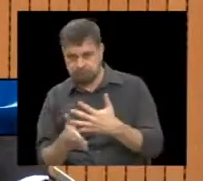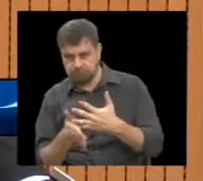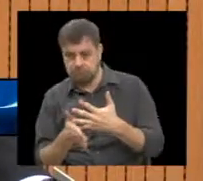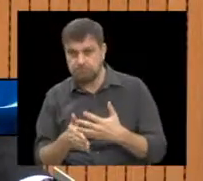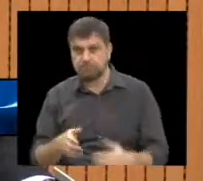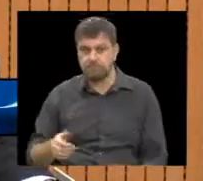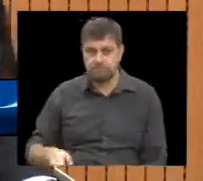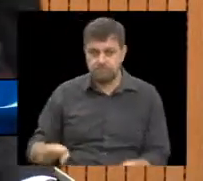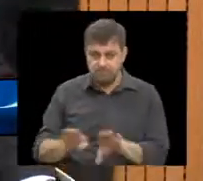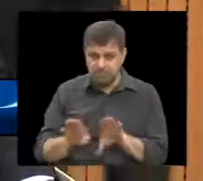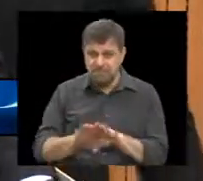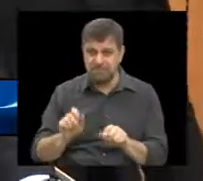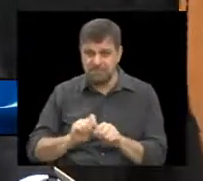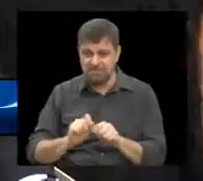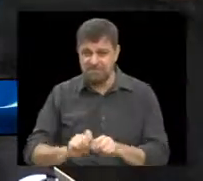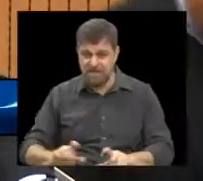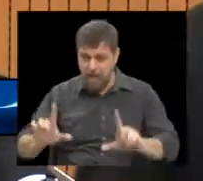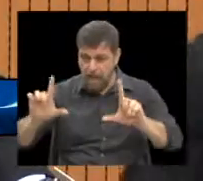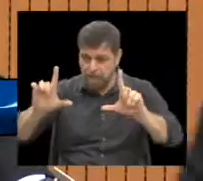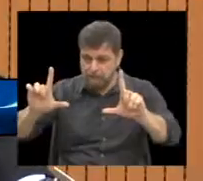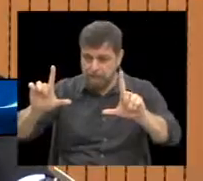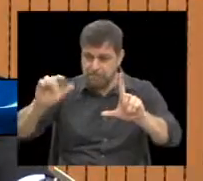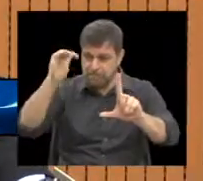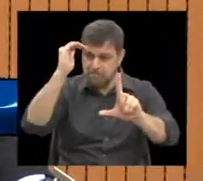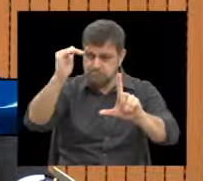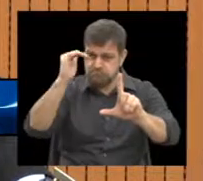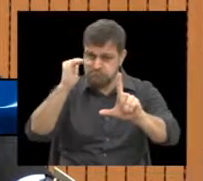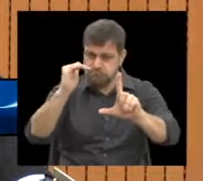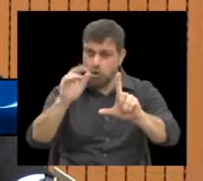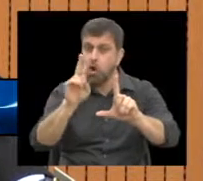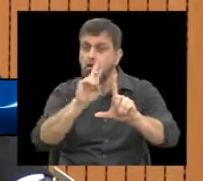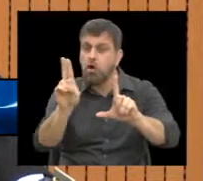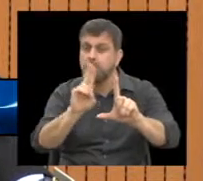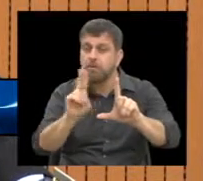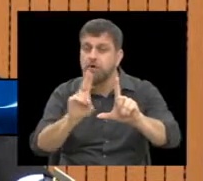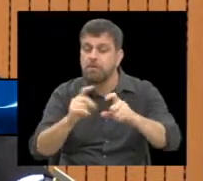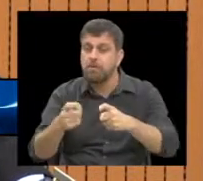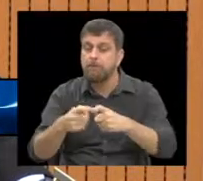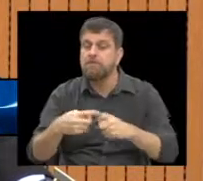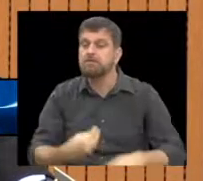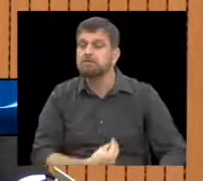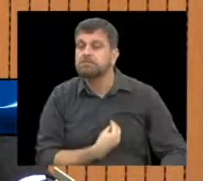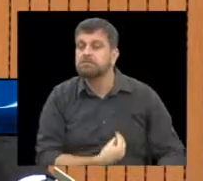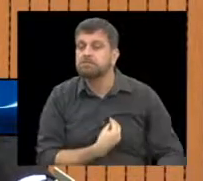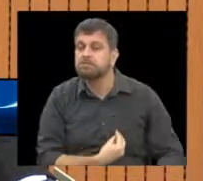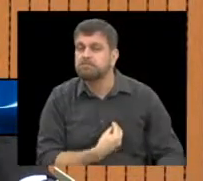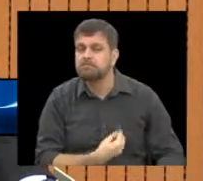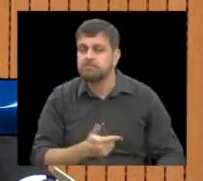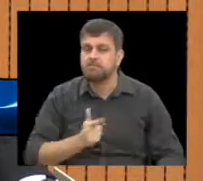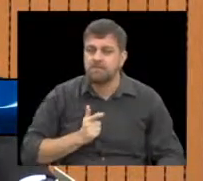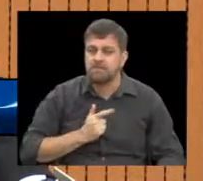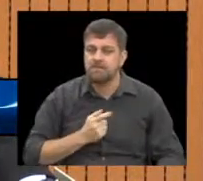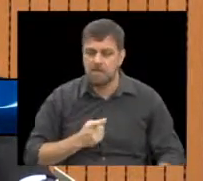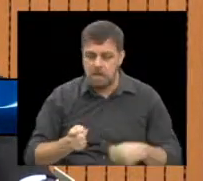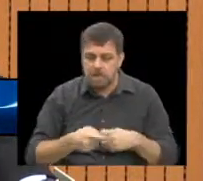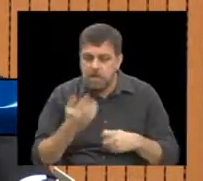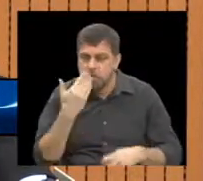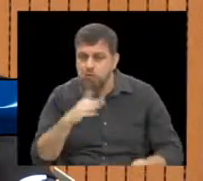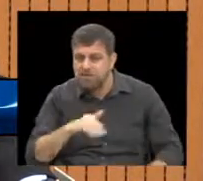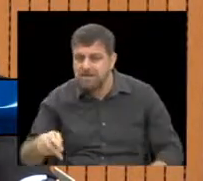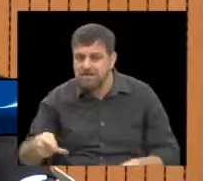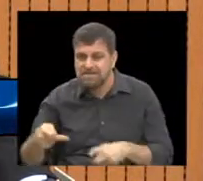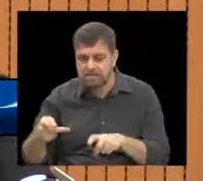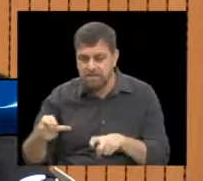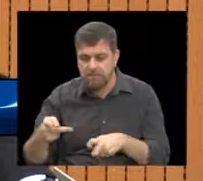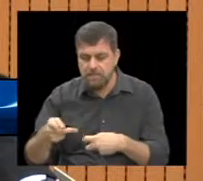também que coloque na placa dodô por saúde quais são os médicos que estão ali quais são se tem pediatra se